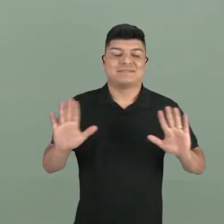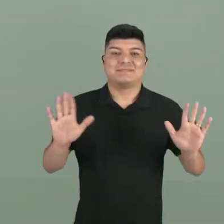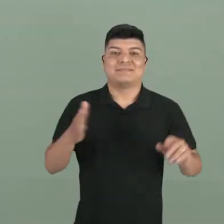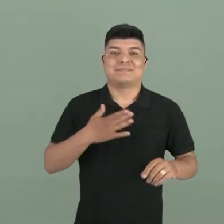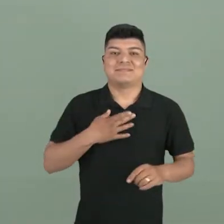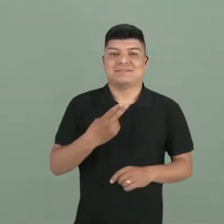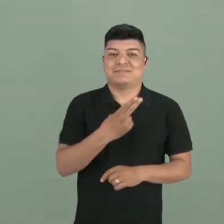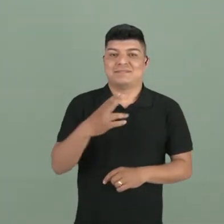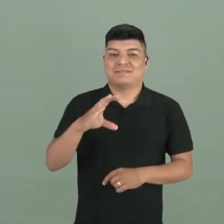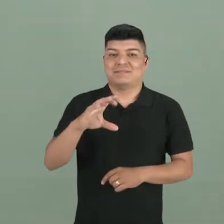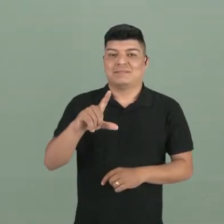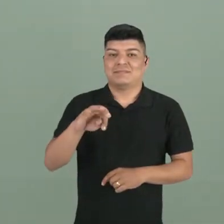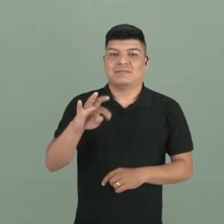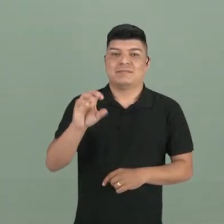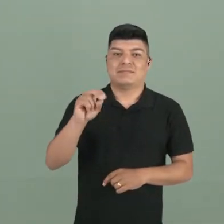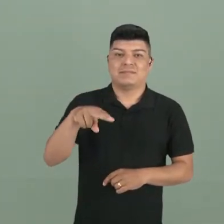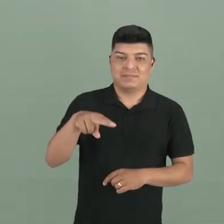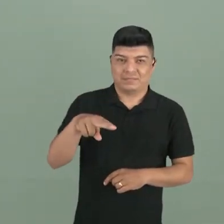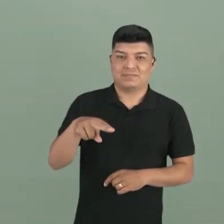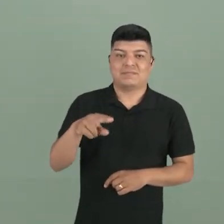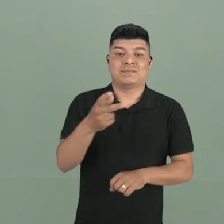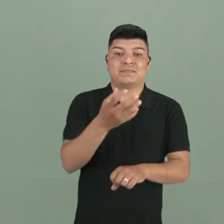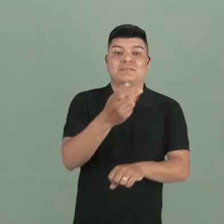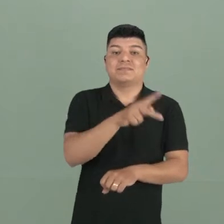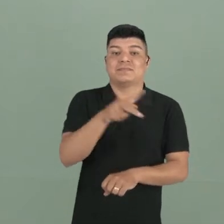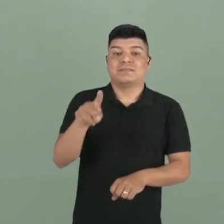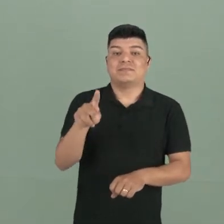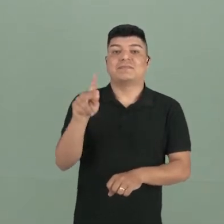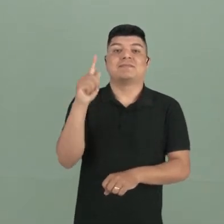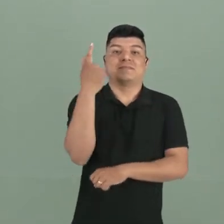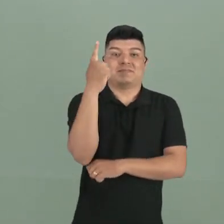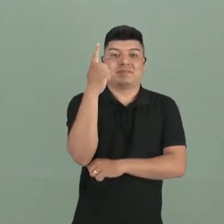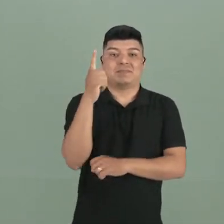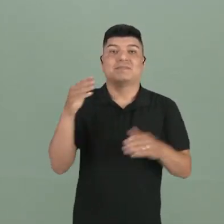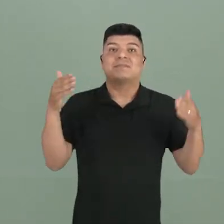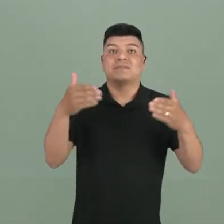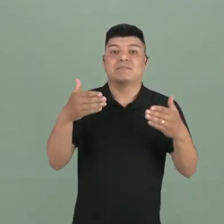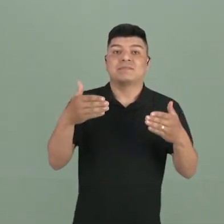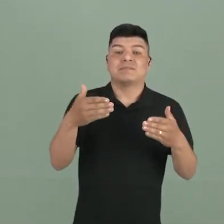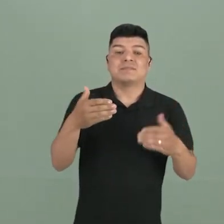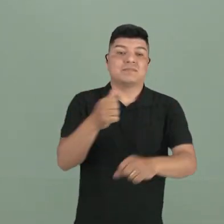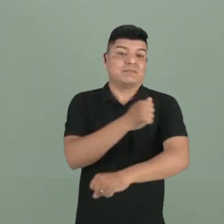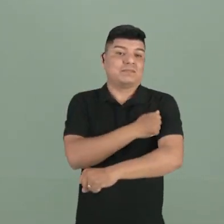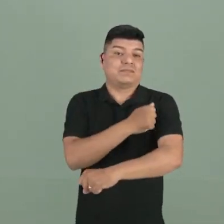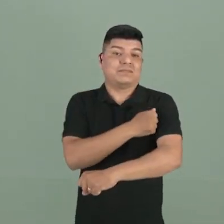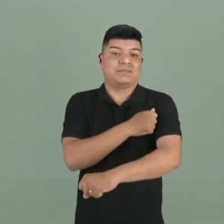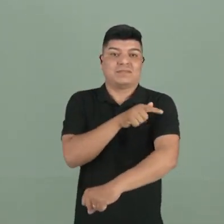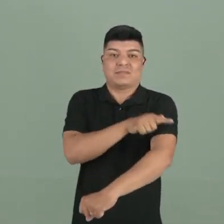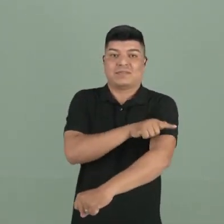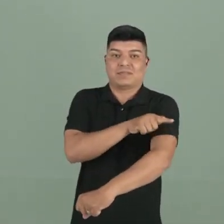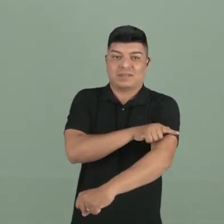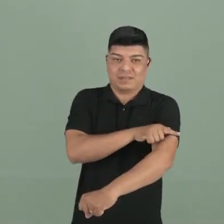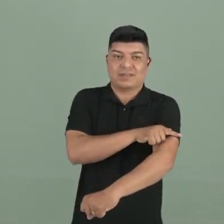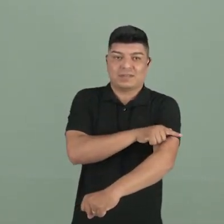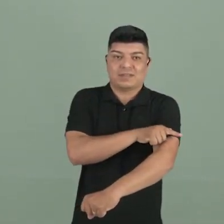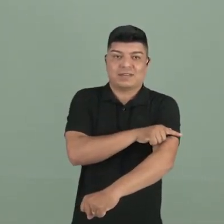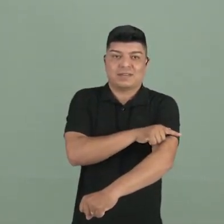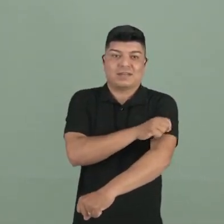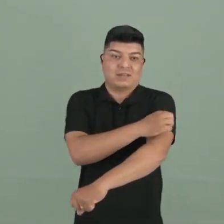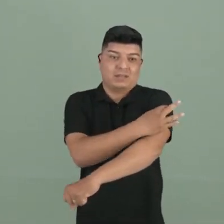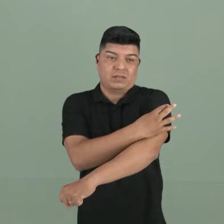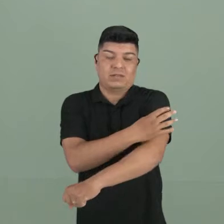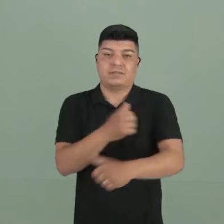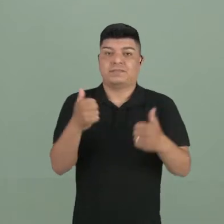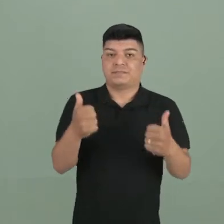Olá, meu nome é Cleilton Amaral, professor de Geografia, e o nosso estudo de hoje é voltado para os alunos do 7º ano do ensino